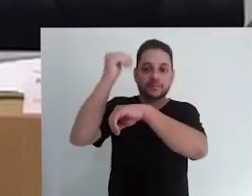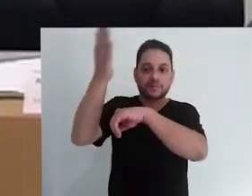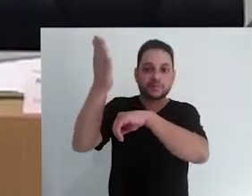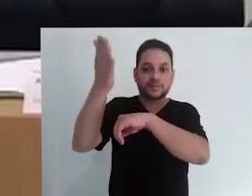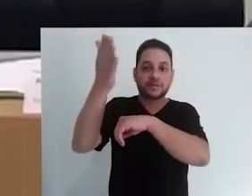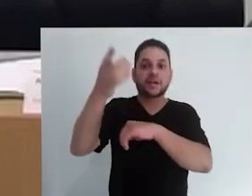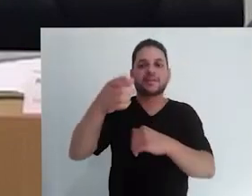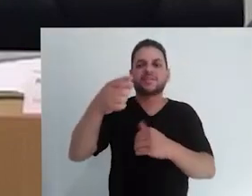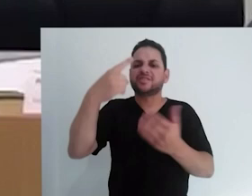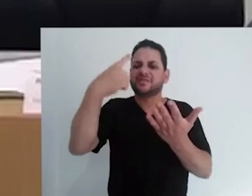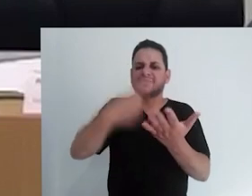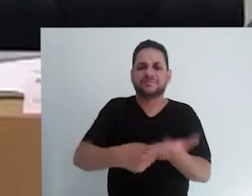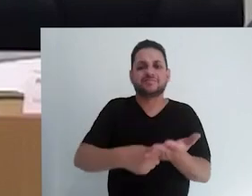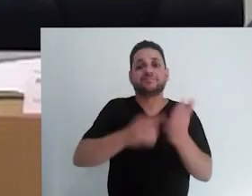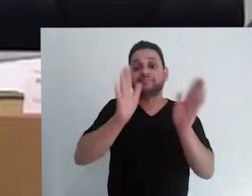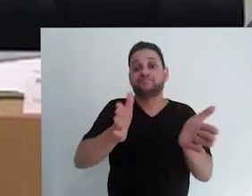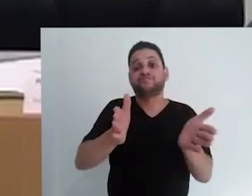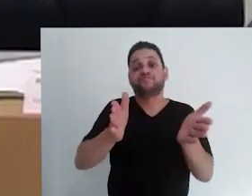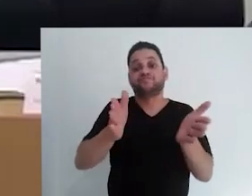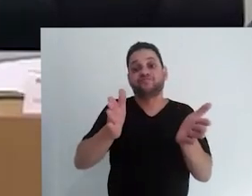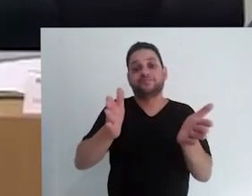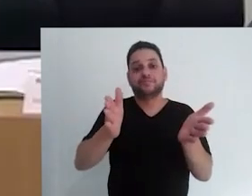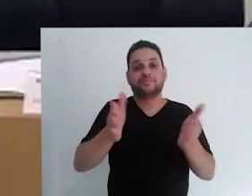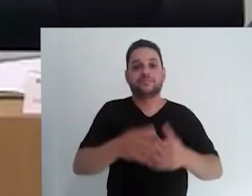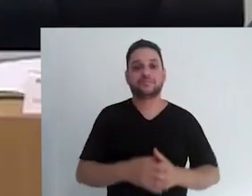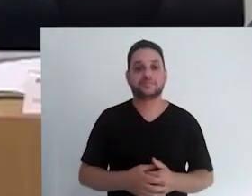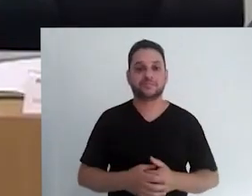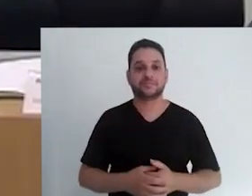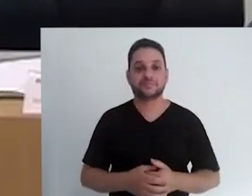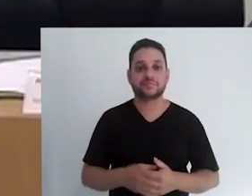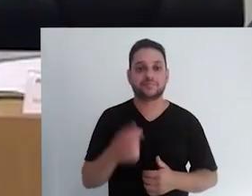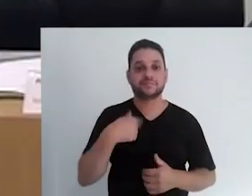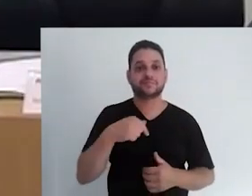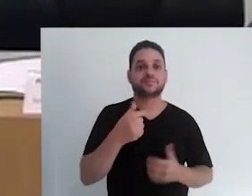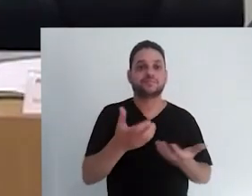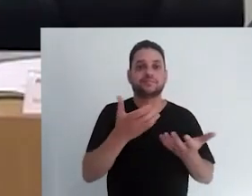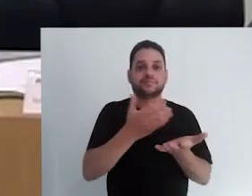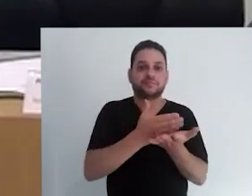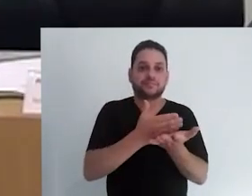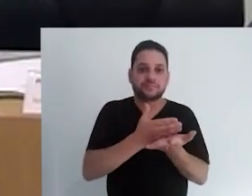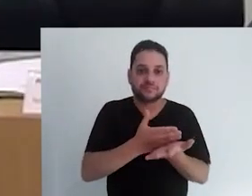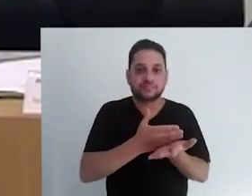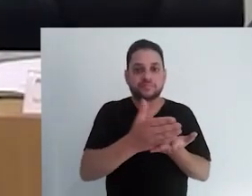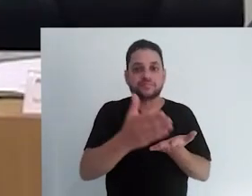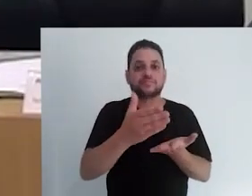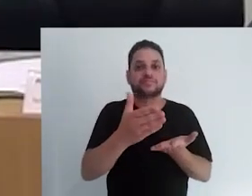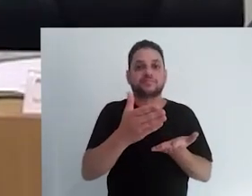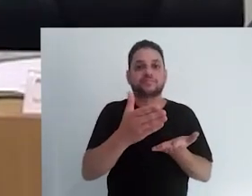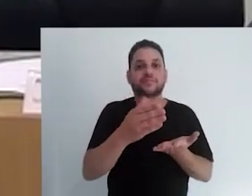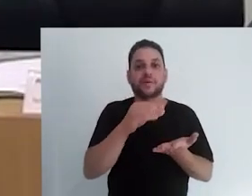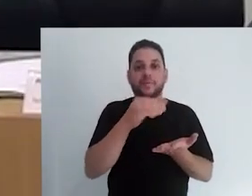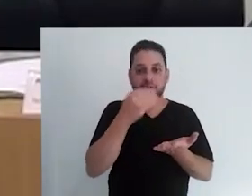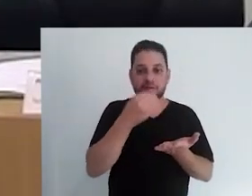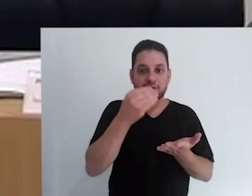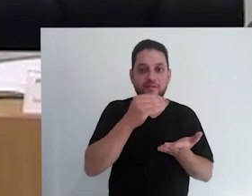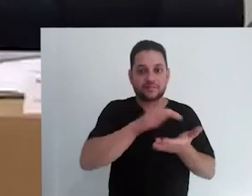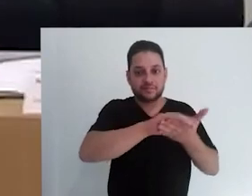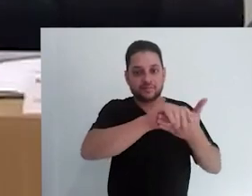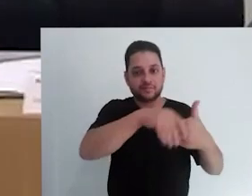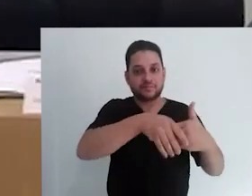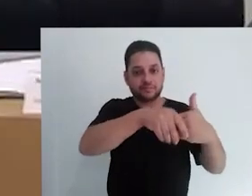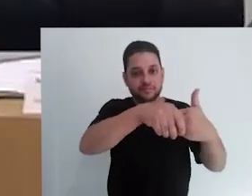compromisso agendado para tanto. Eu quero, inicialmente, aproveitando da abertura, saudando a todos daqui,